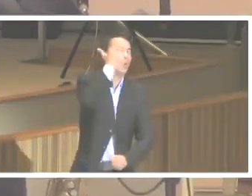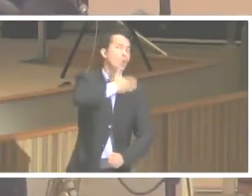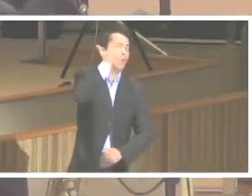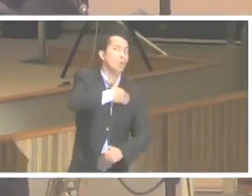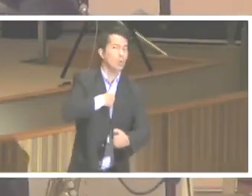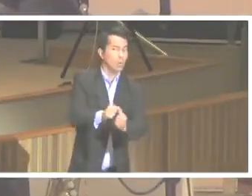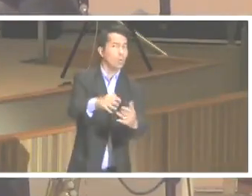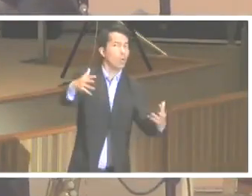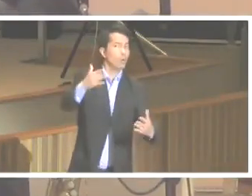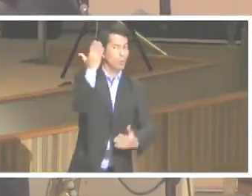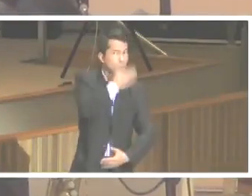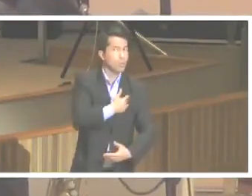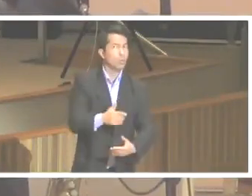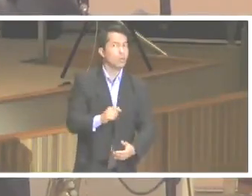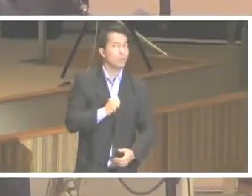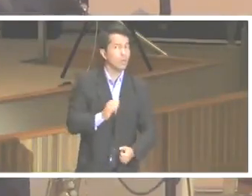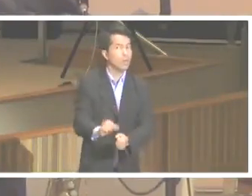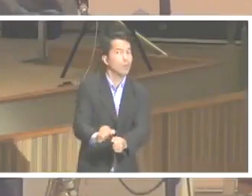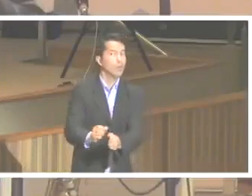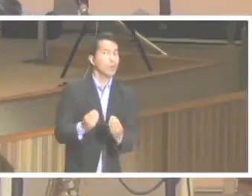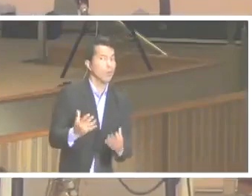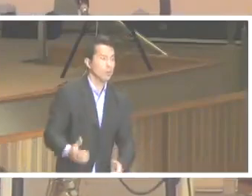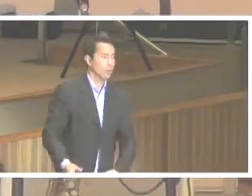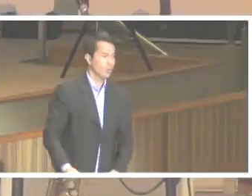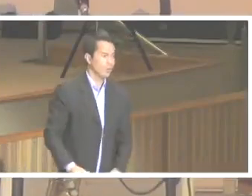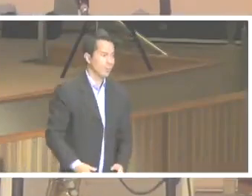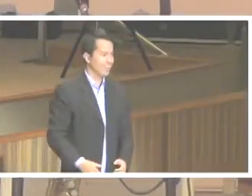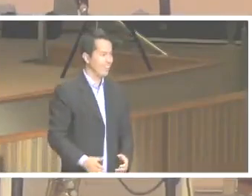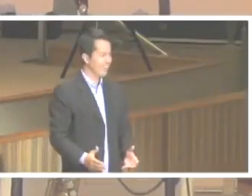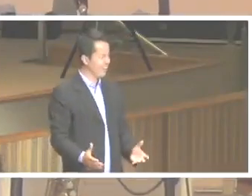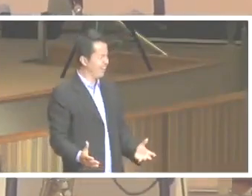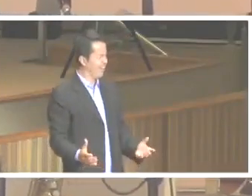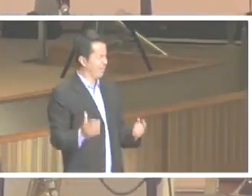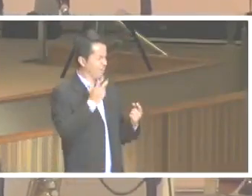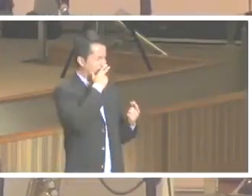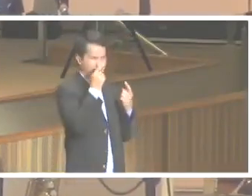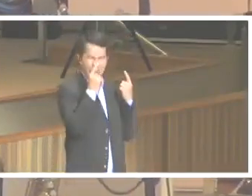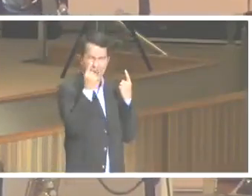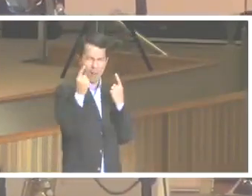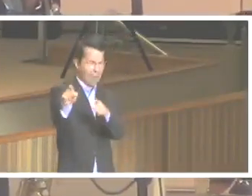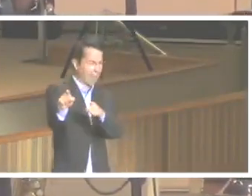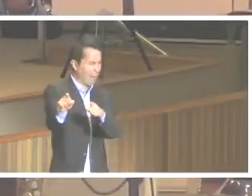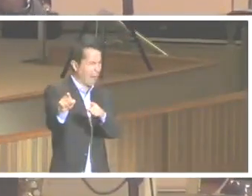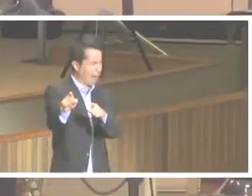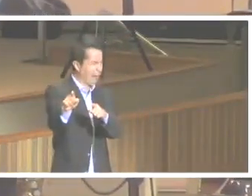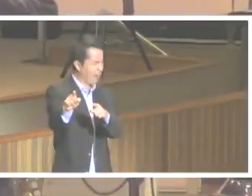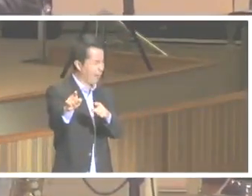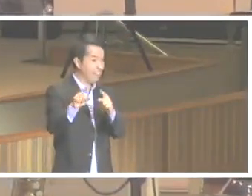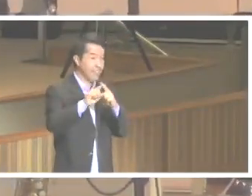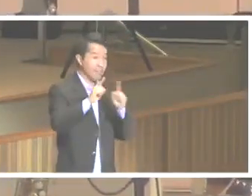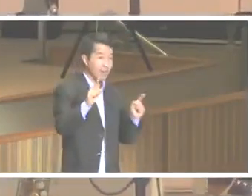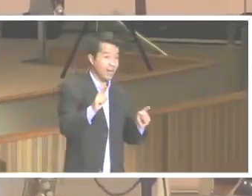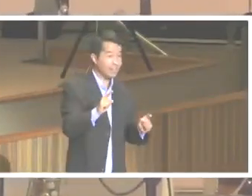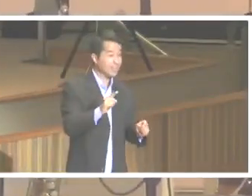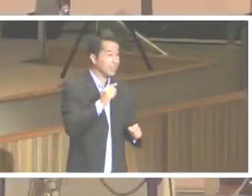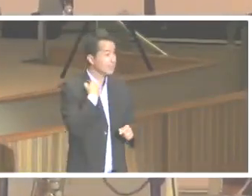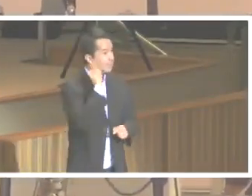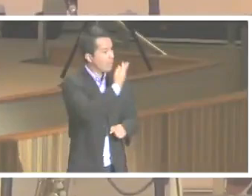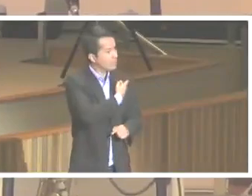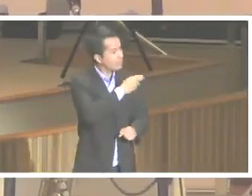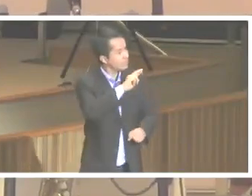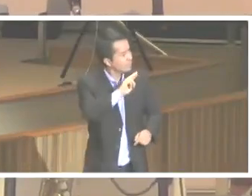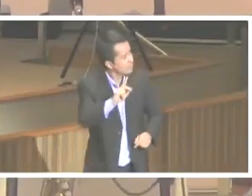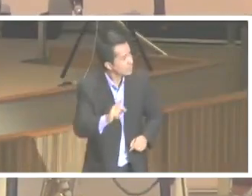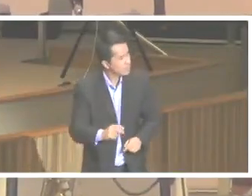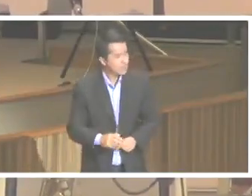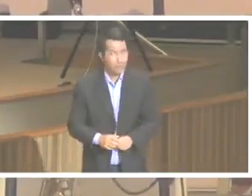me dá disse que isso vai acontecer em maria diz assim olha não dá para acontecer ainda porque eu sou virgem como é que vai acontecer